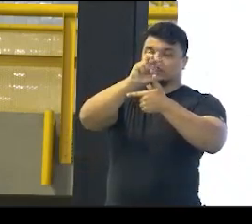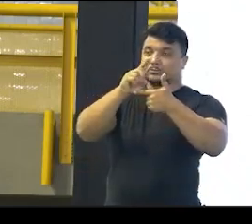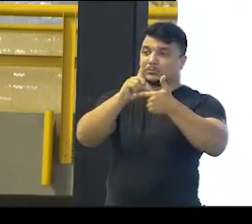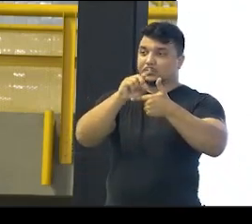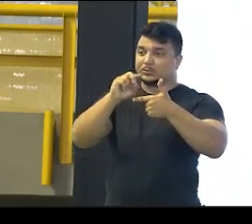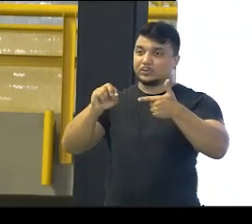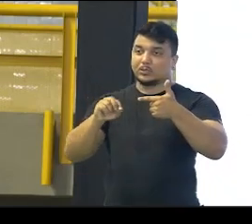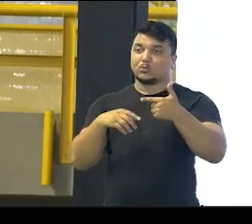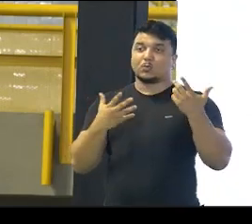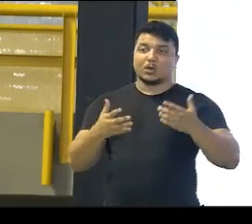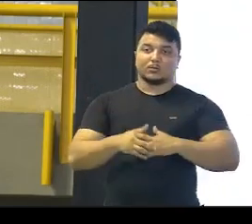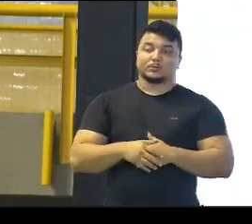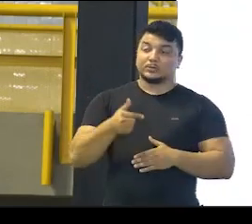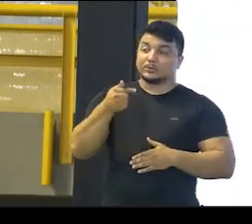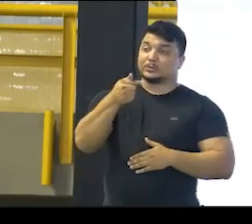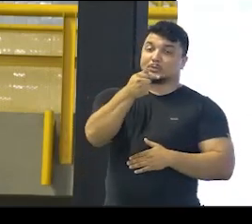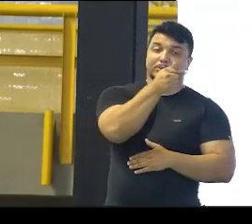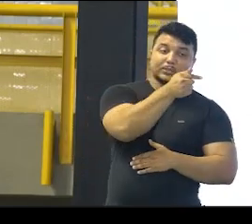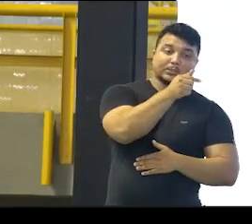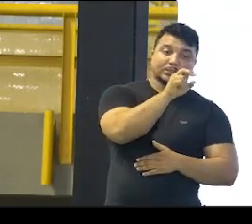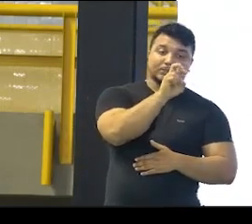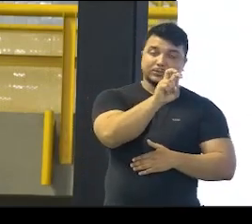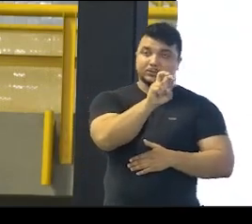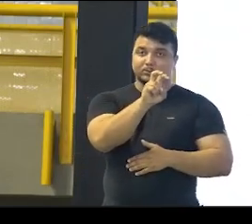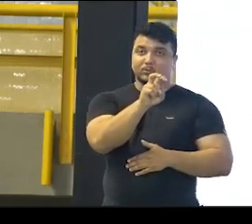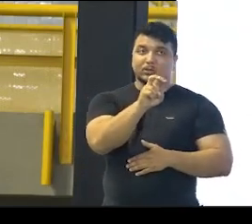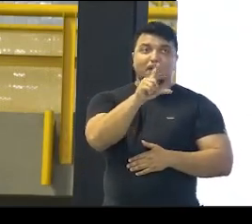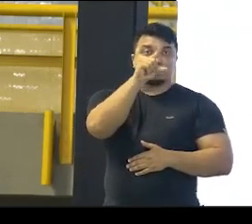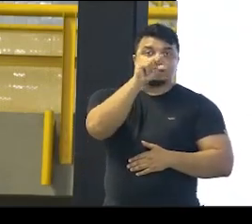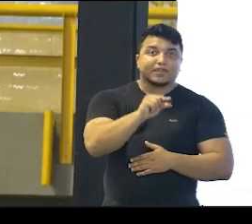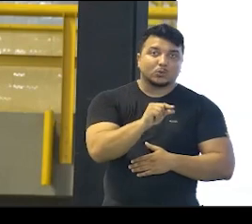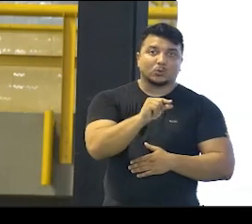outro triângulo retângulo, ó. 100,